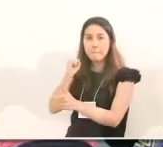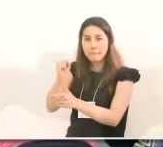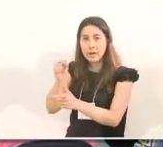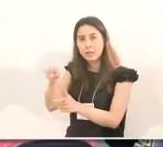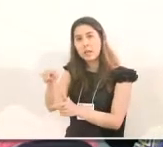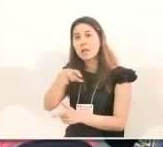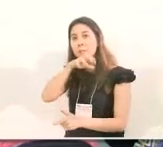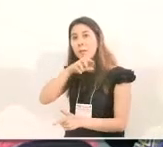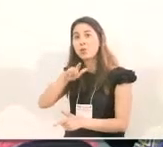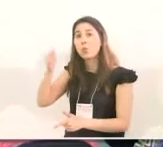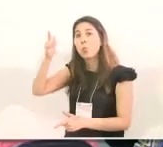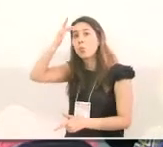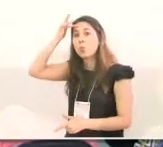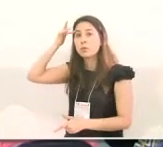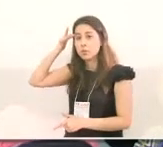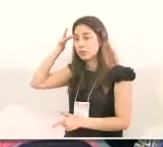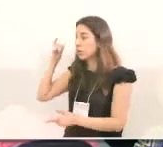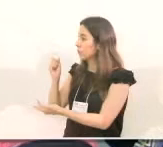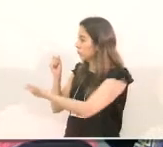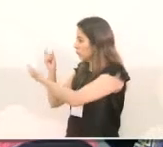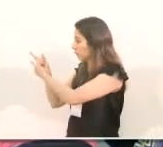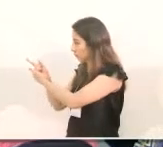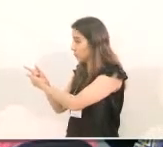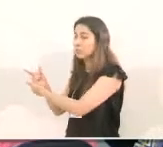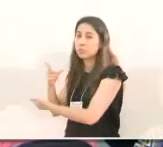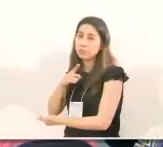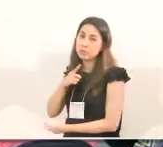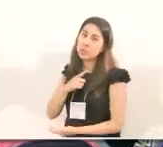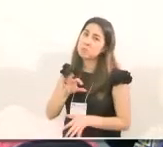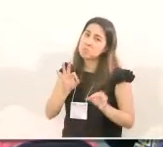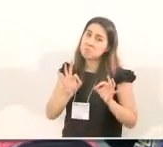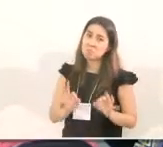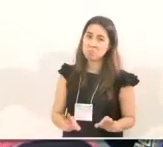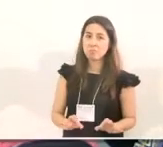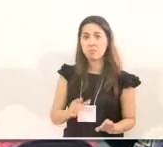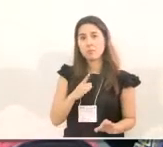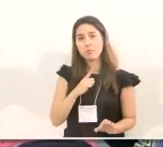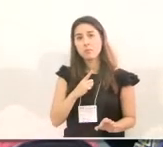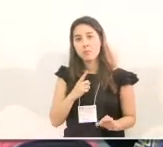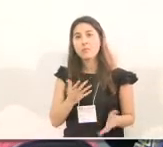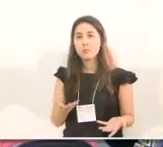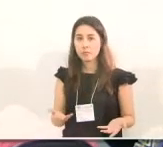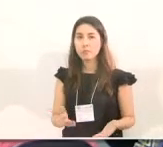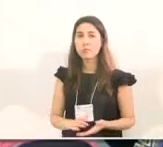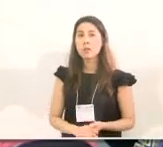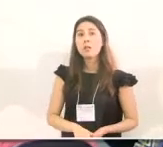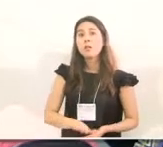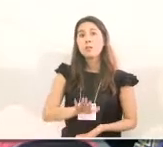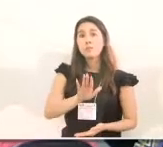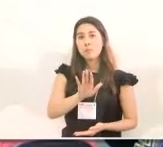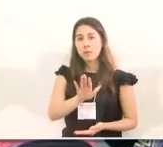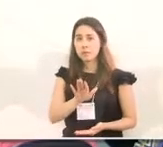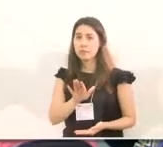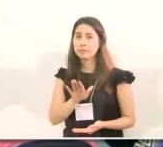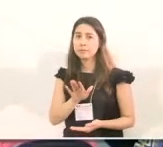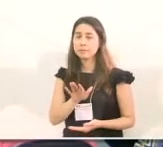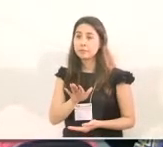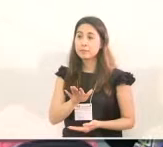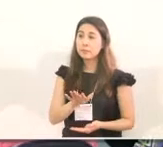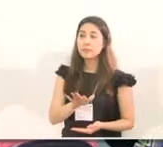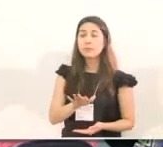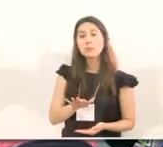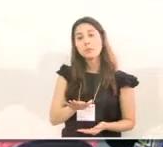então nós vamos trabalhar essa essa possibilidade aí desci desse relacionamento mas o fato o fato mesmo